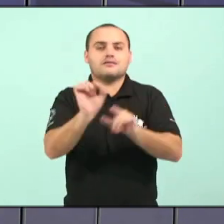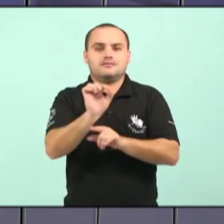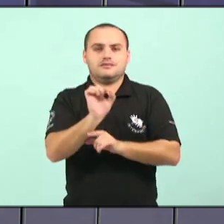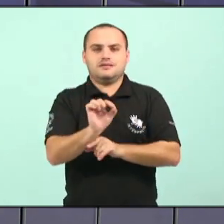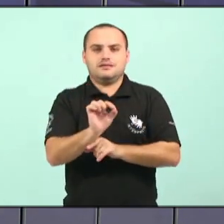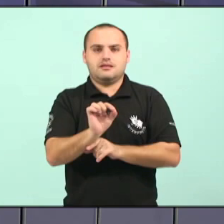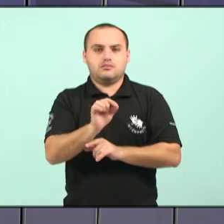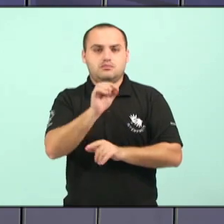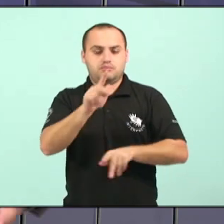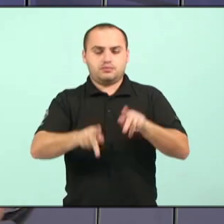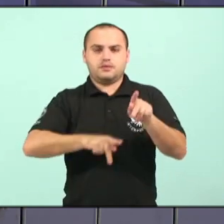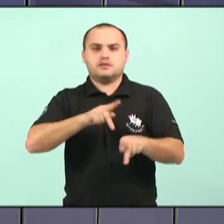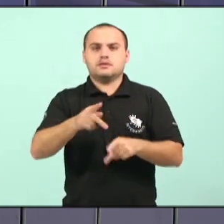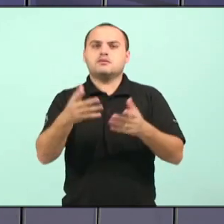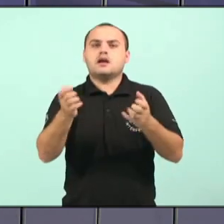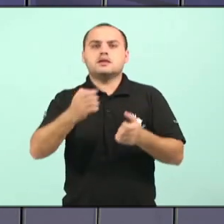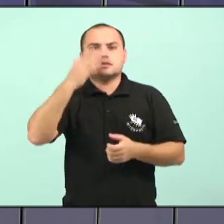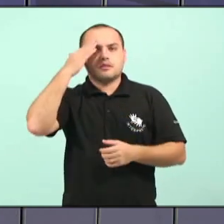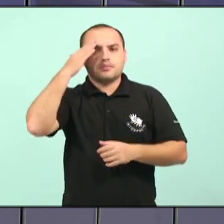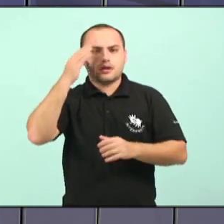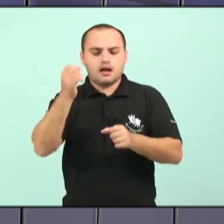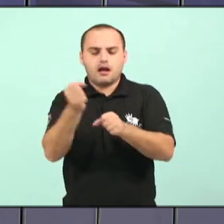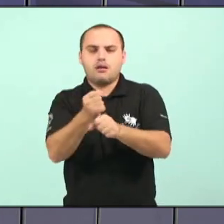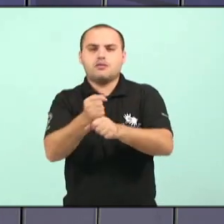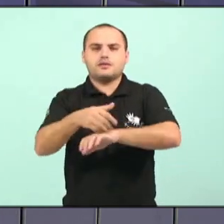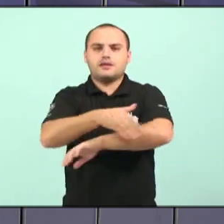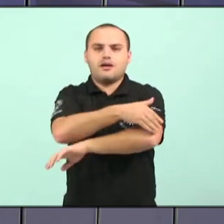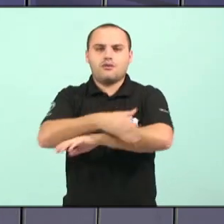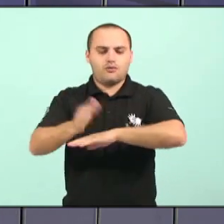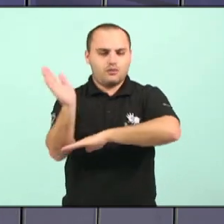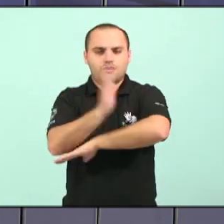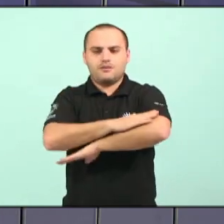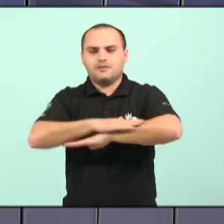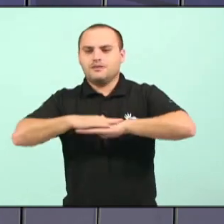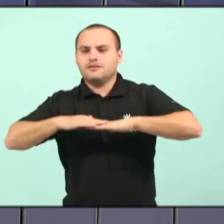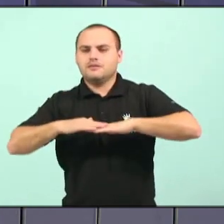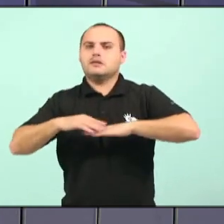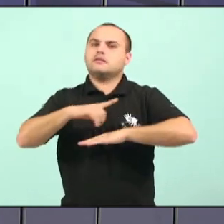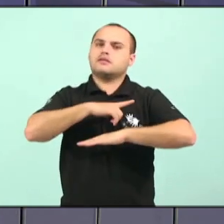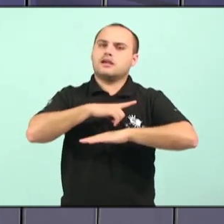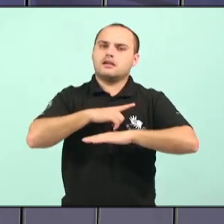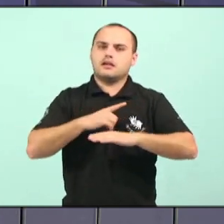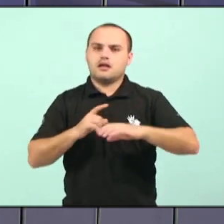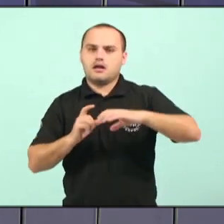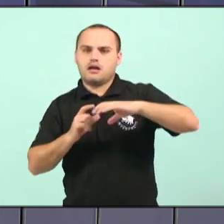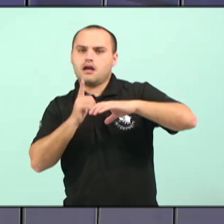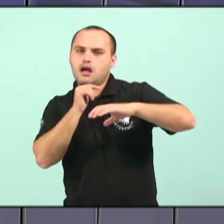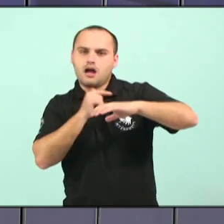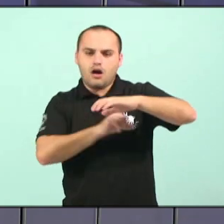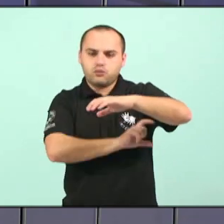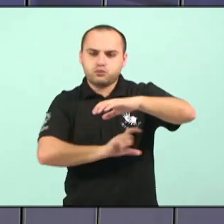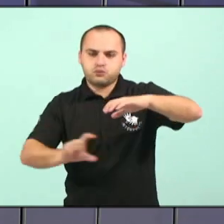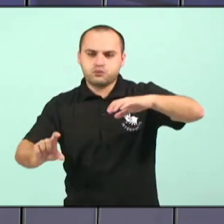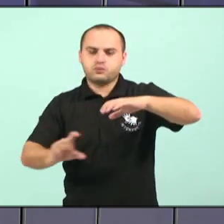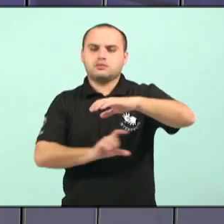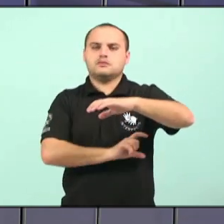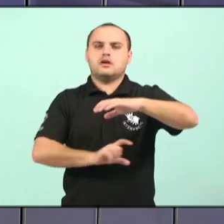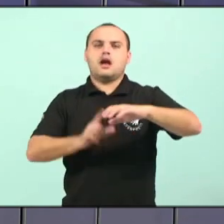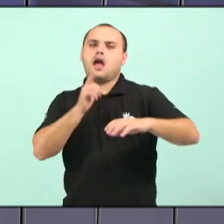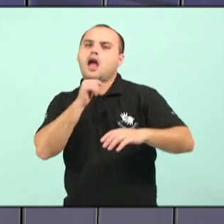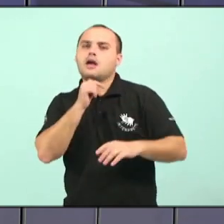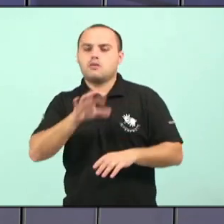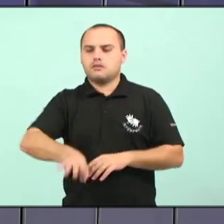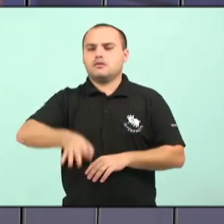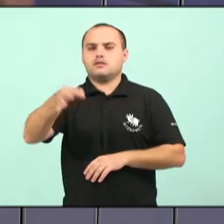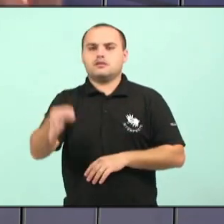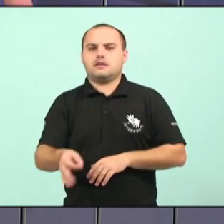espera, sim, a obra na sua rua, espera que a sua rua seja asfaltada, espera que tenha saneamento, água de qualidade, uma água tratada de